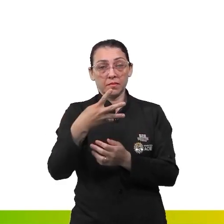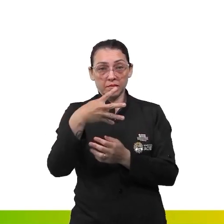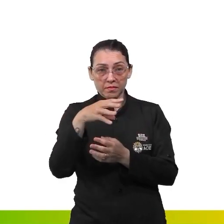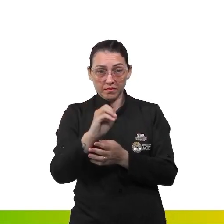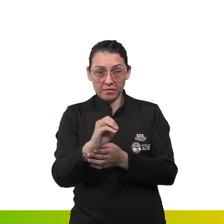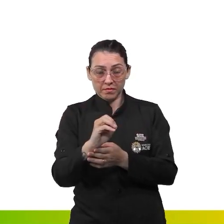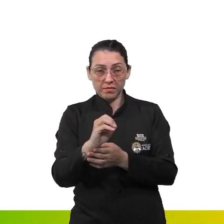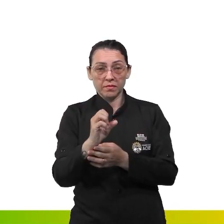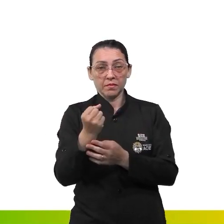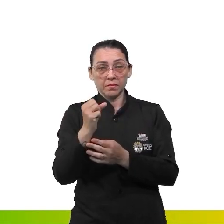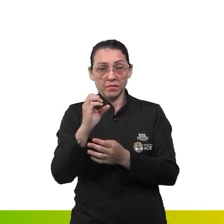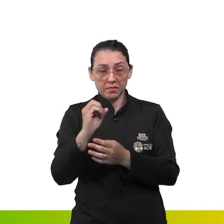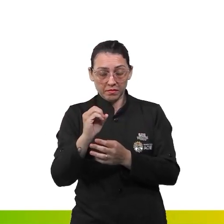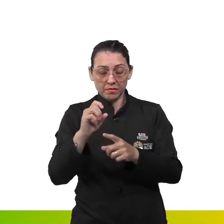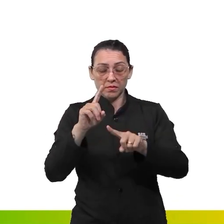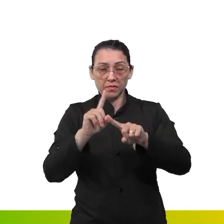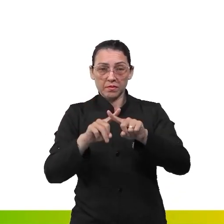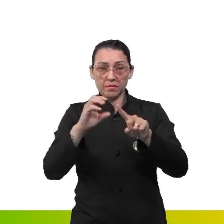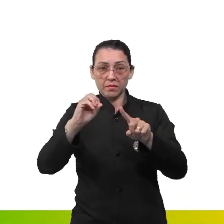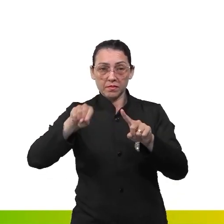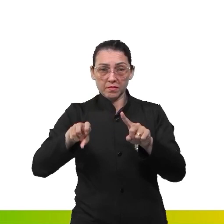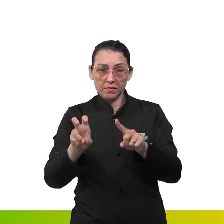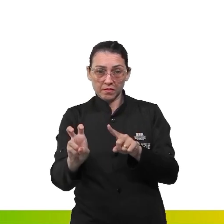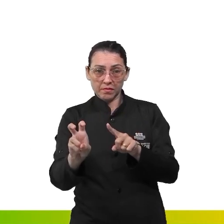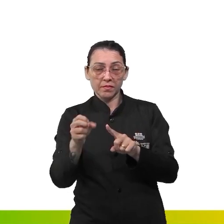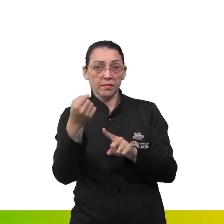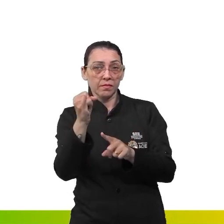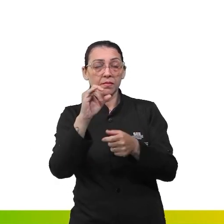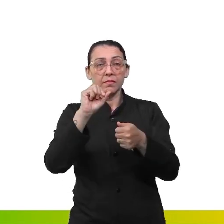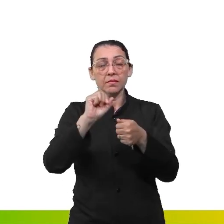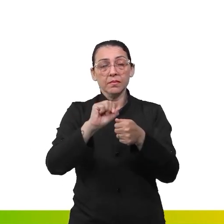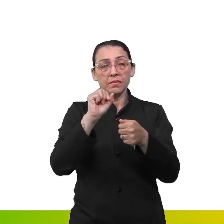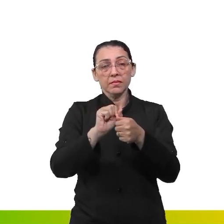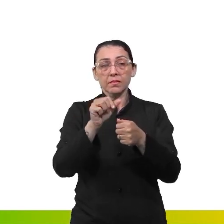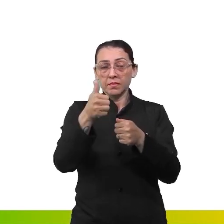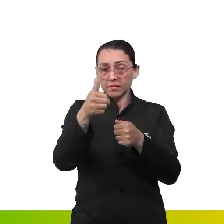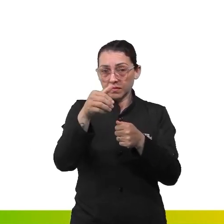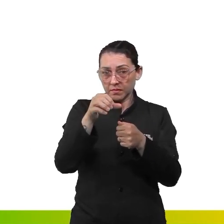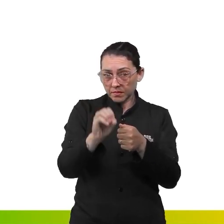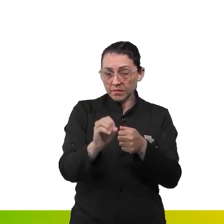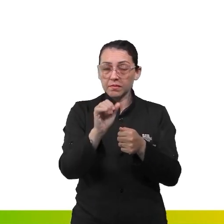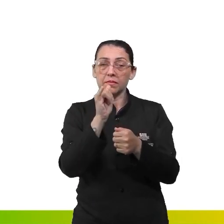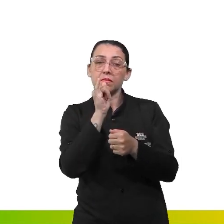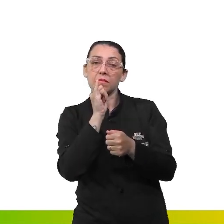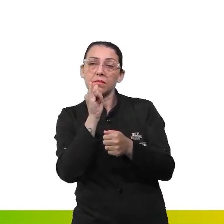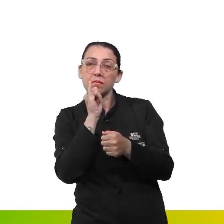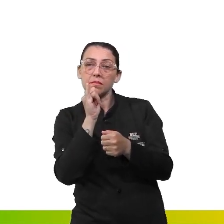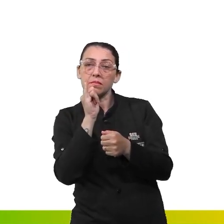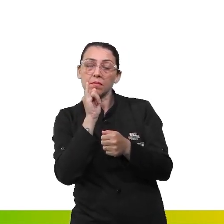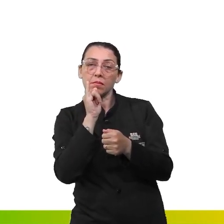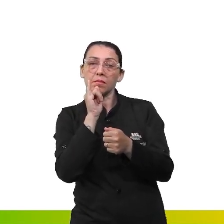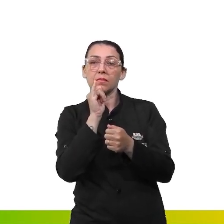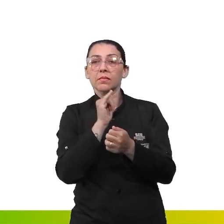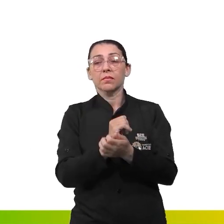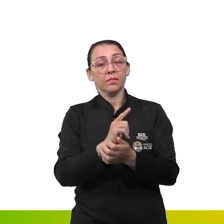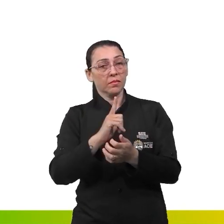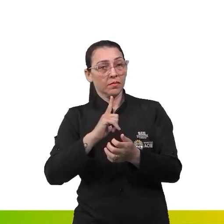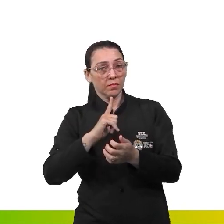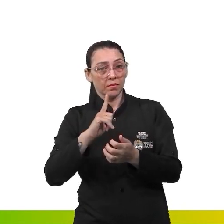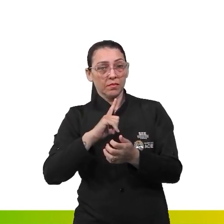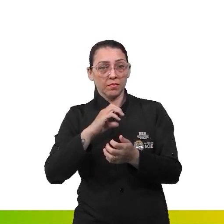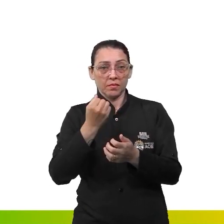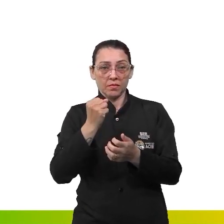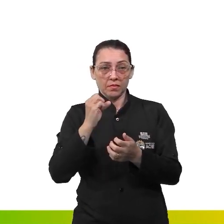40, porque é 80 vezes meio. E se você fizer isso para 10, por exemplo, você vai obter